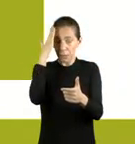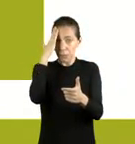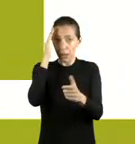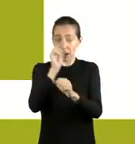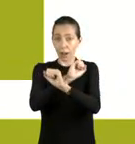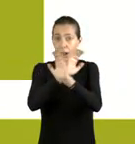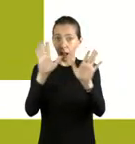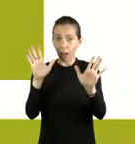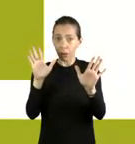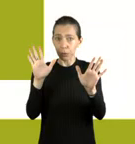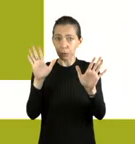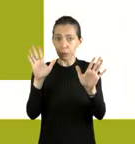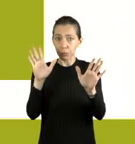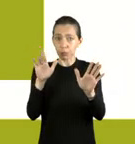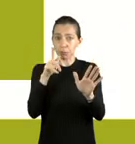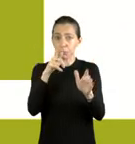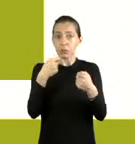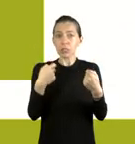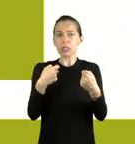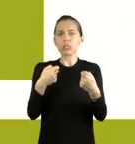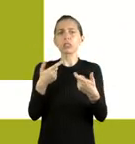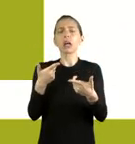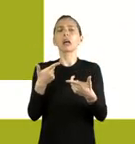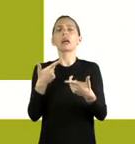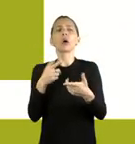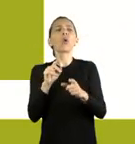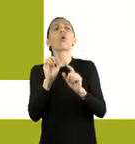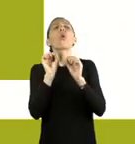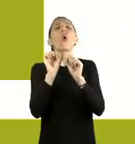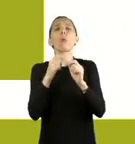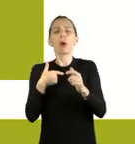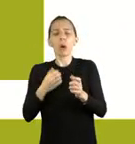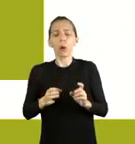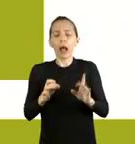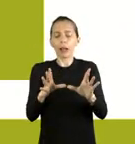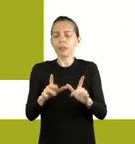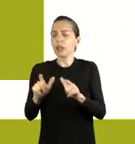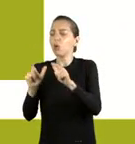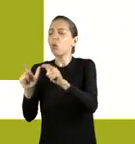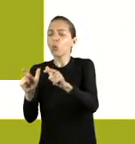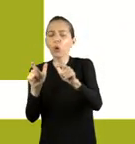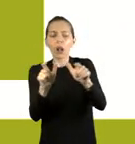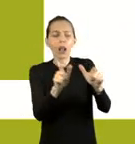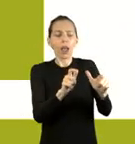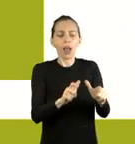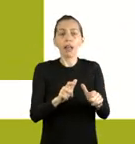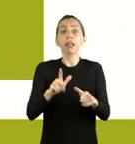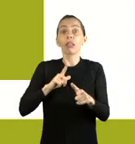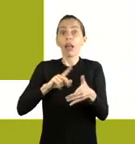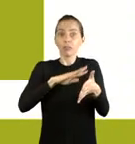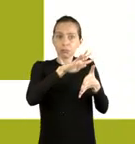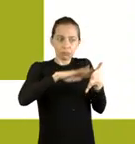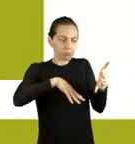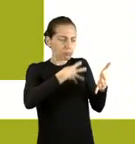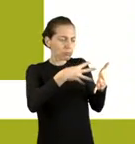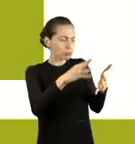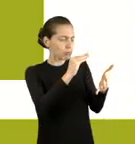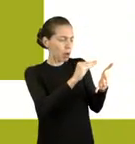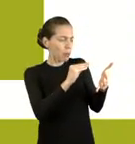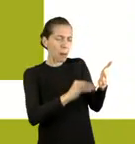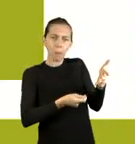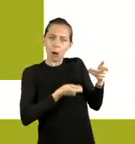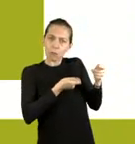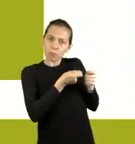que procurar onde está gastando. Ter esse controle através de planilhas, através